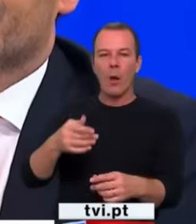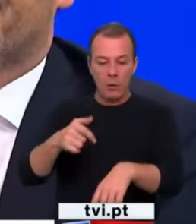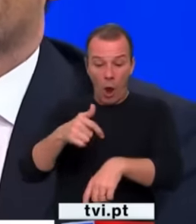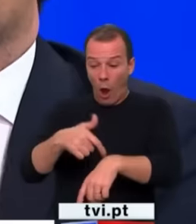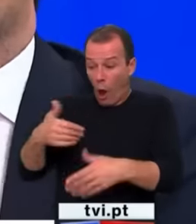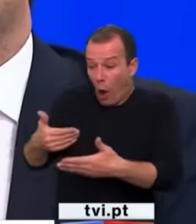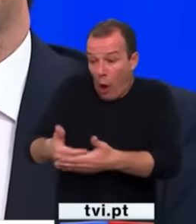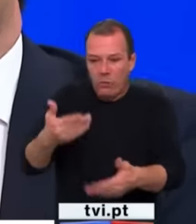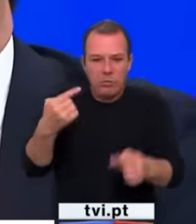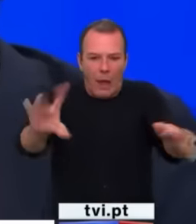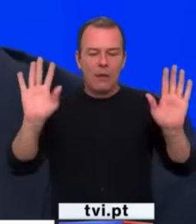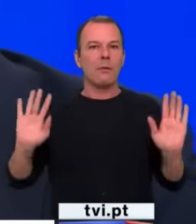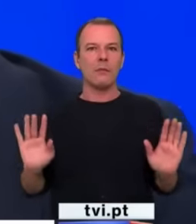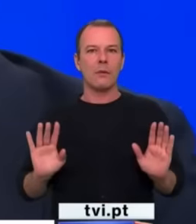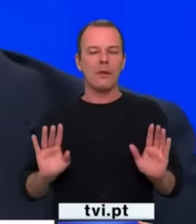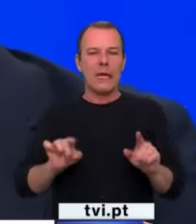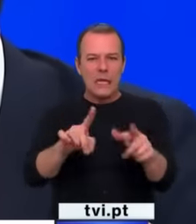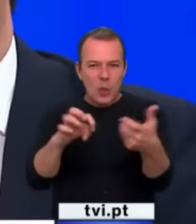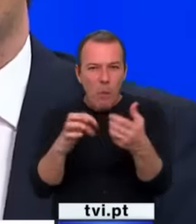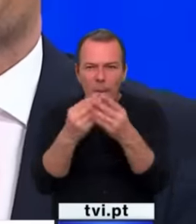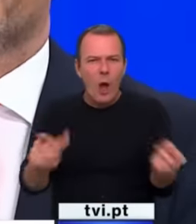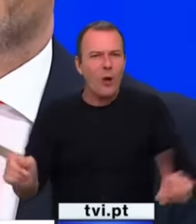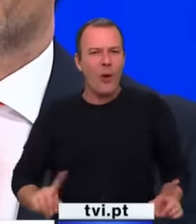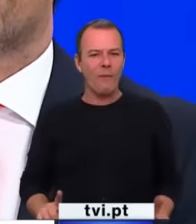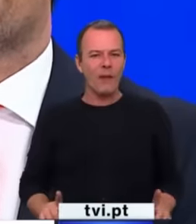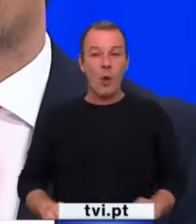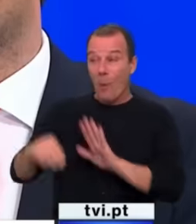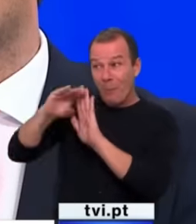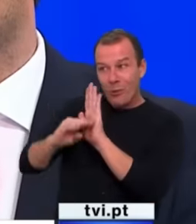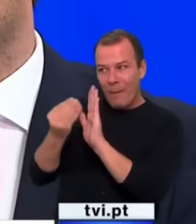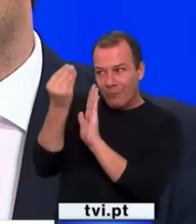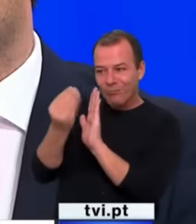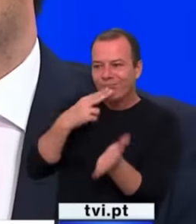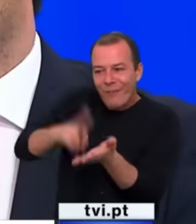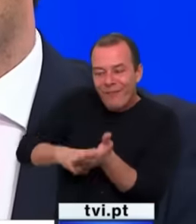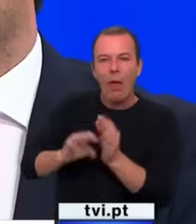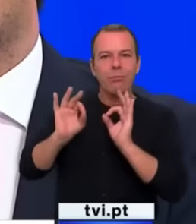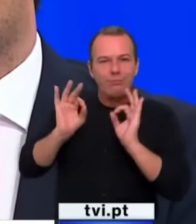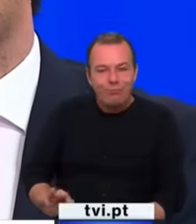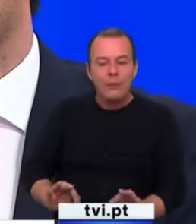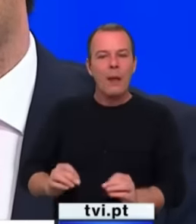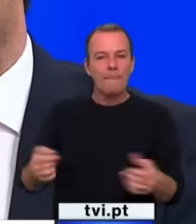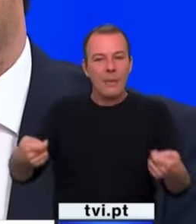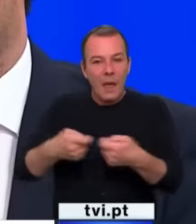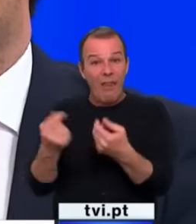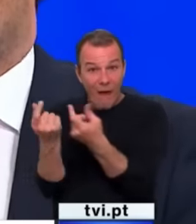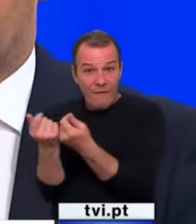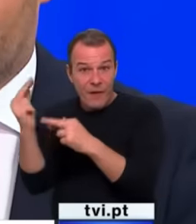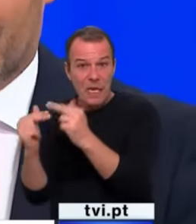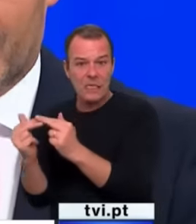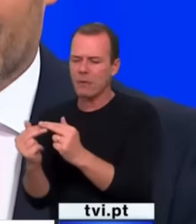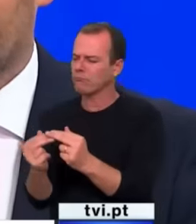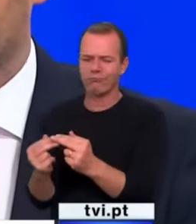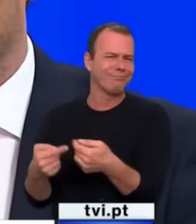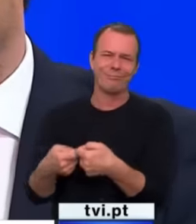que lhe serve. Eu gostava de saber como é que não vai resolver o problema da saúde. Não tem um programa credível do ponto de vista financeiro, é irresponsável. O vosso é muito credível. É irresponsável do